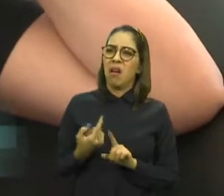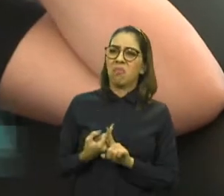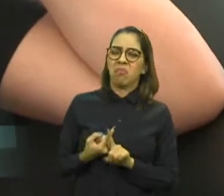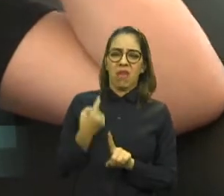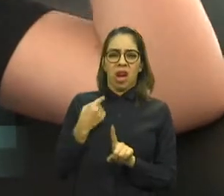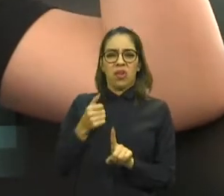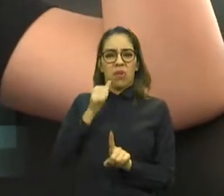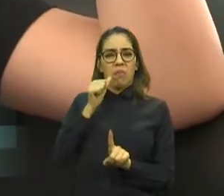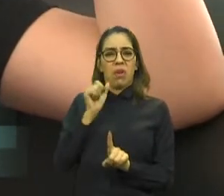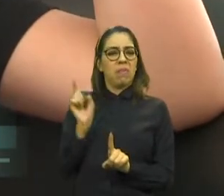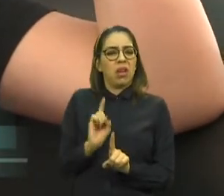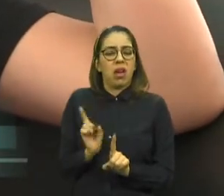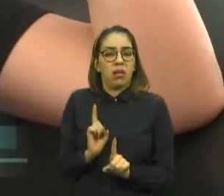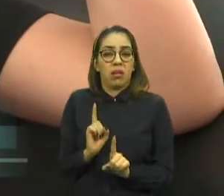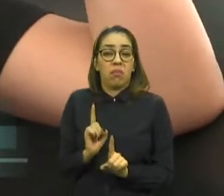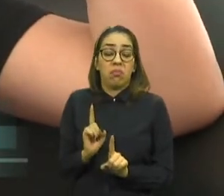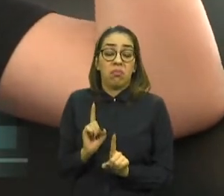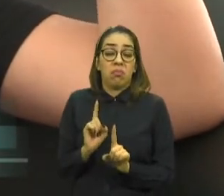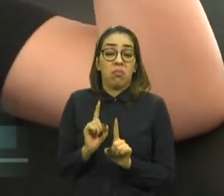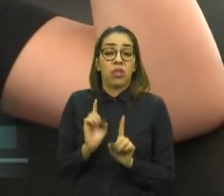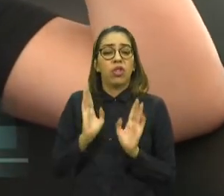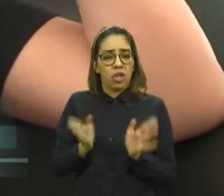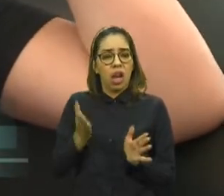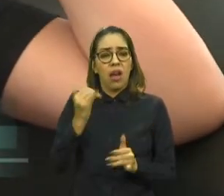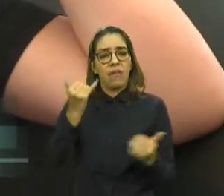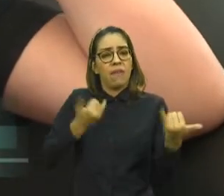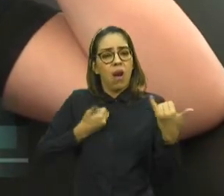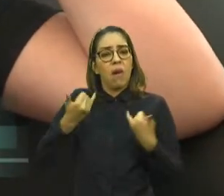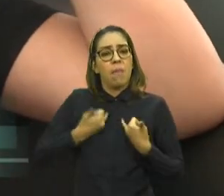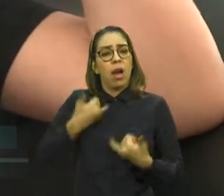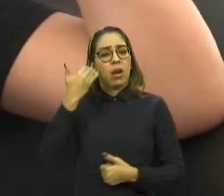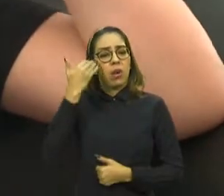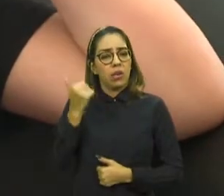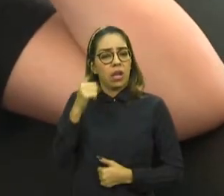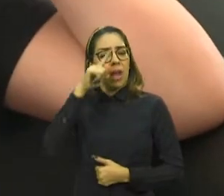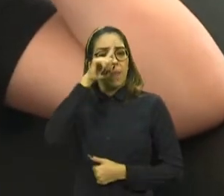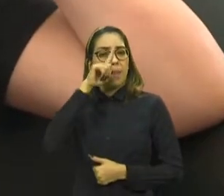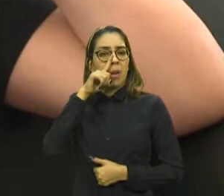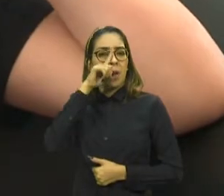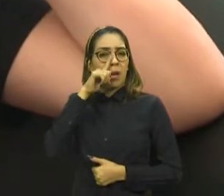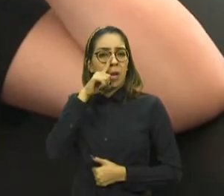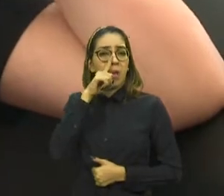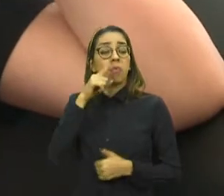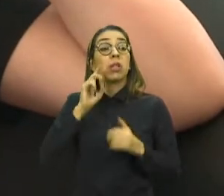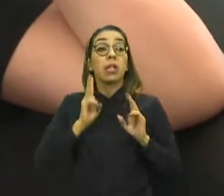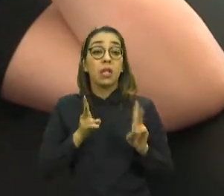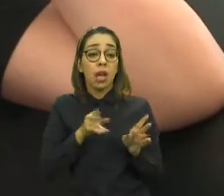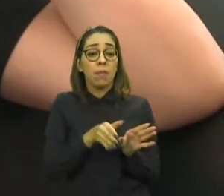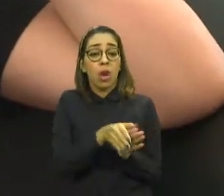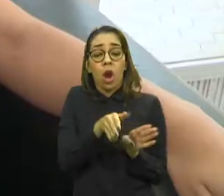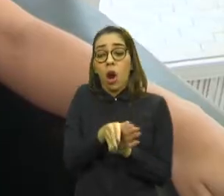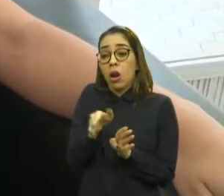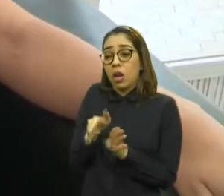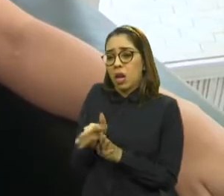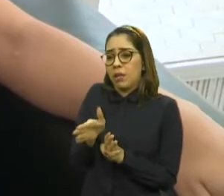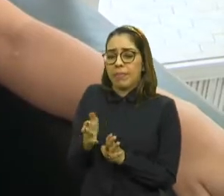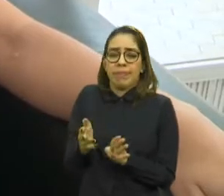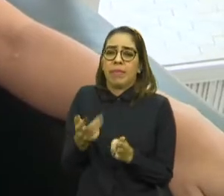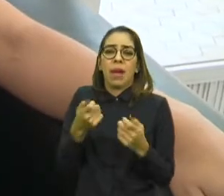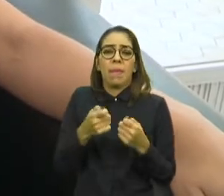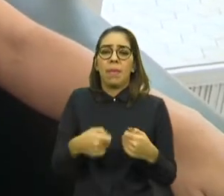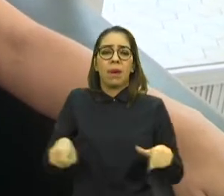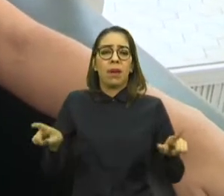na gravidez, porque eu já sei que faz mal, é um risco, né? E aconselho também a ninguém beber, assim. Principalmente